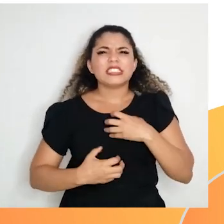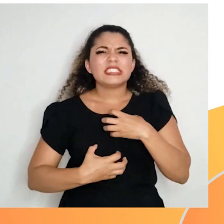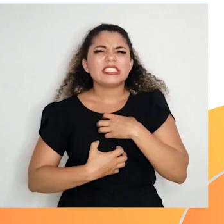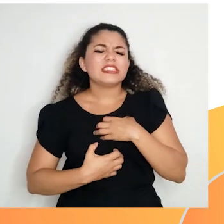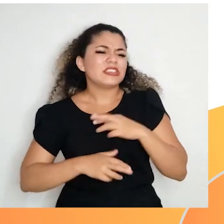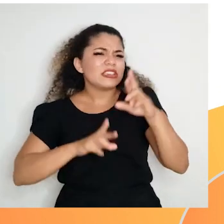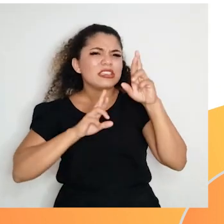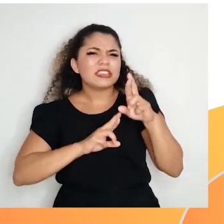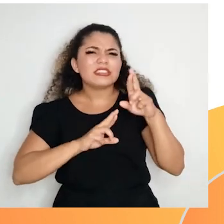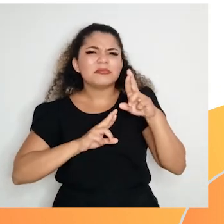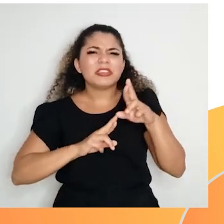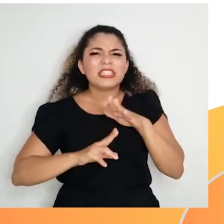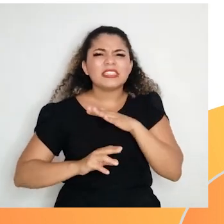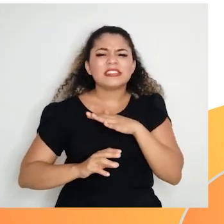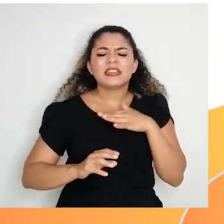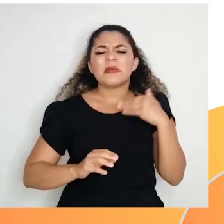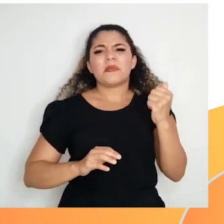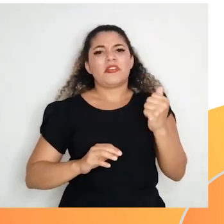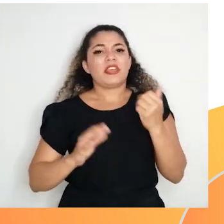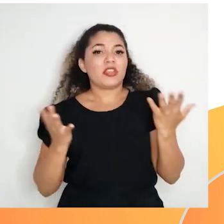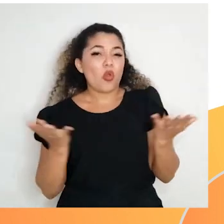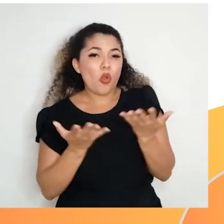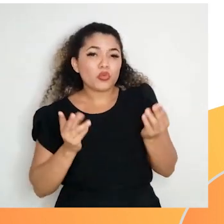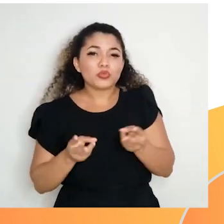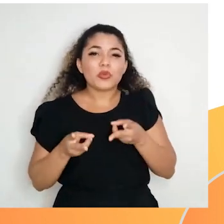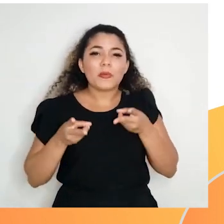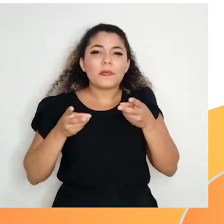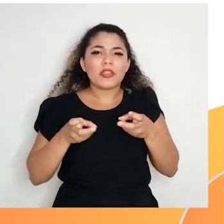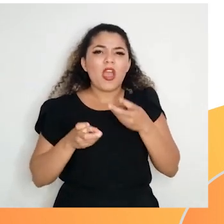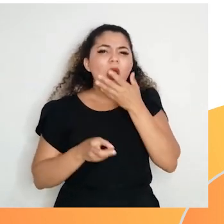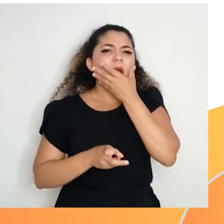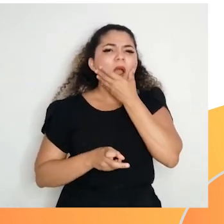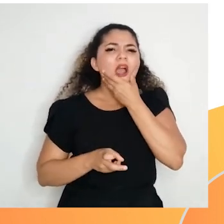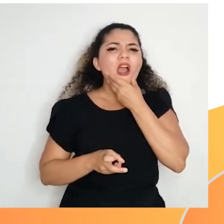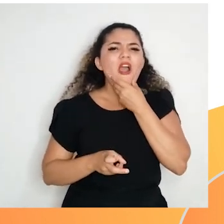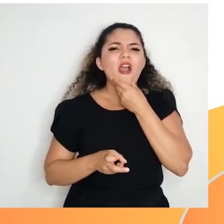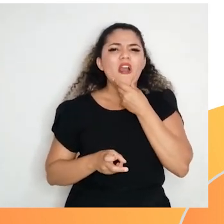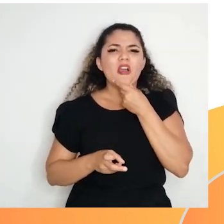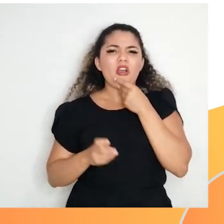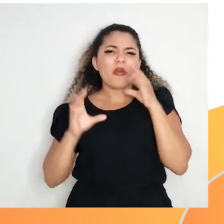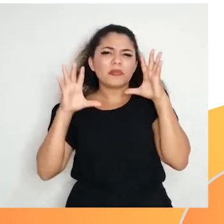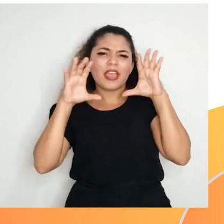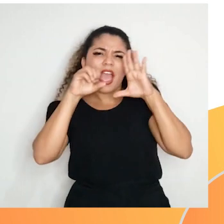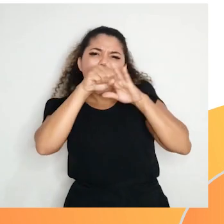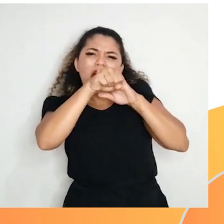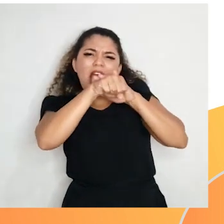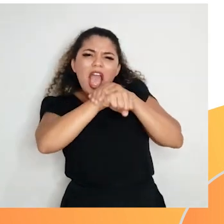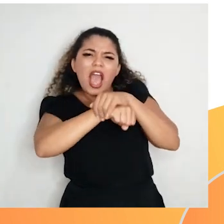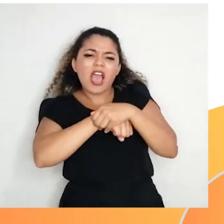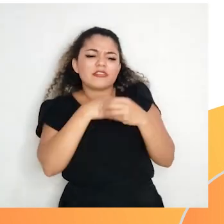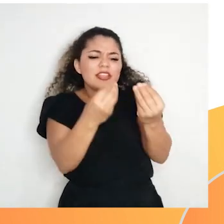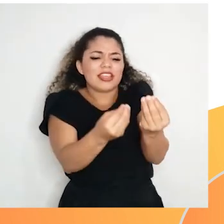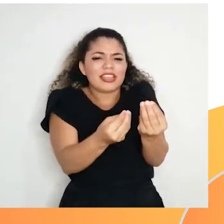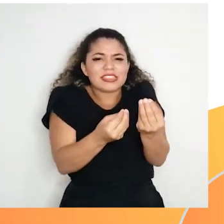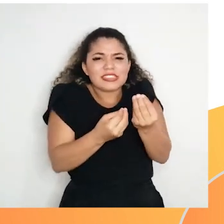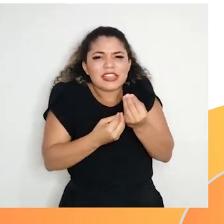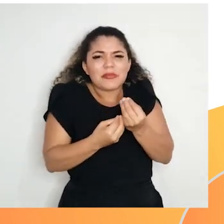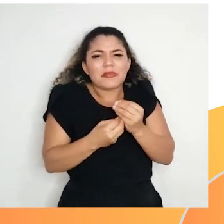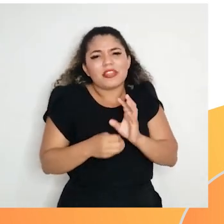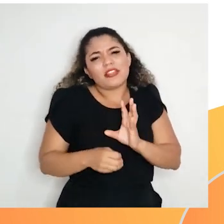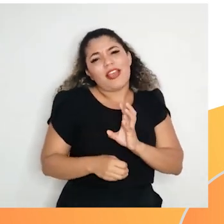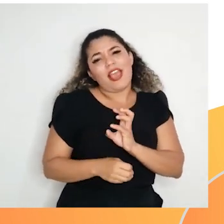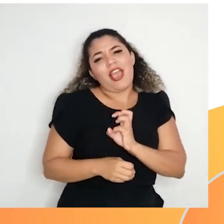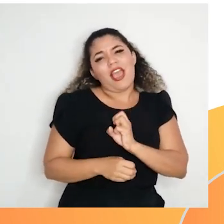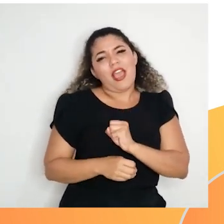as esperanças mortas. Hoje eu vi homens ao crepúsculo, recebendo o amor